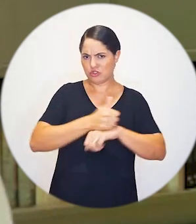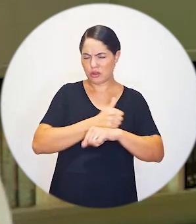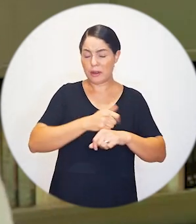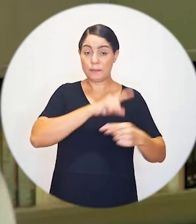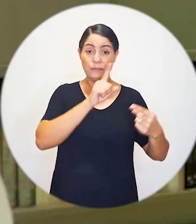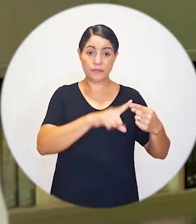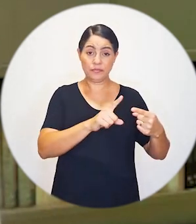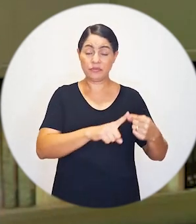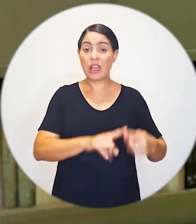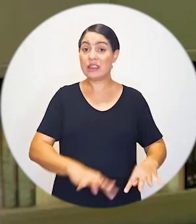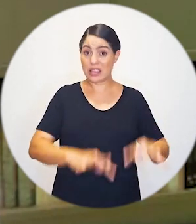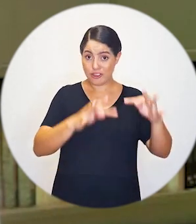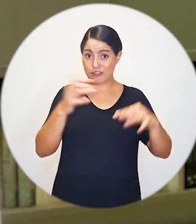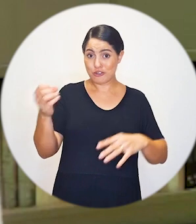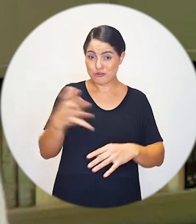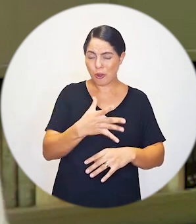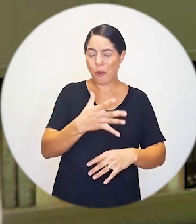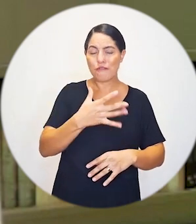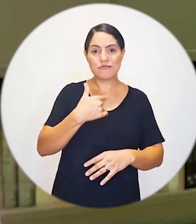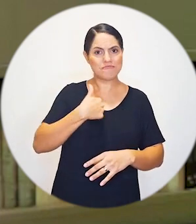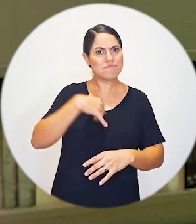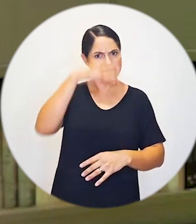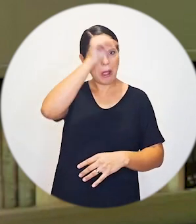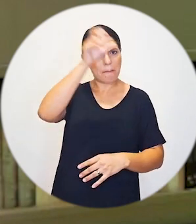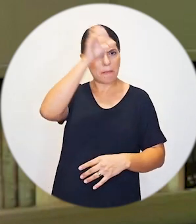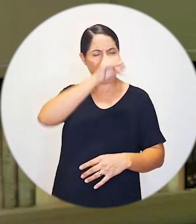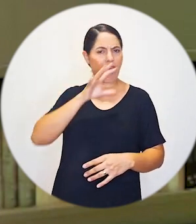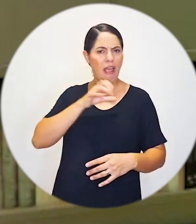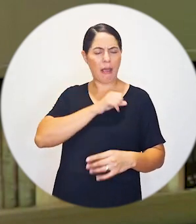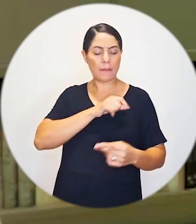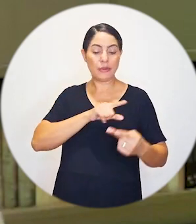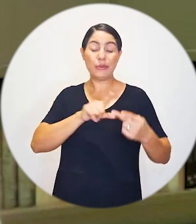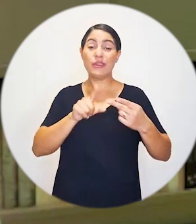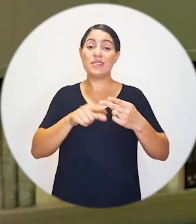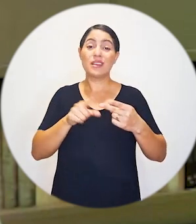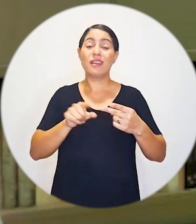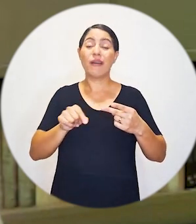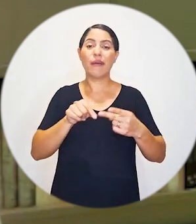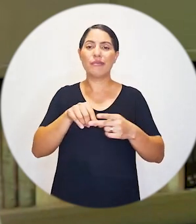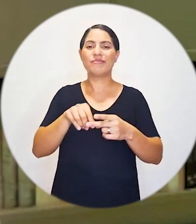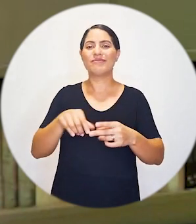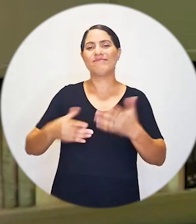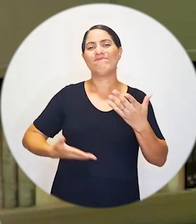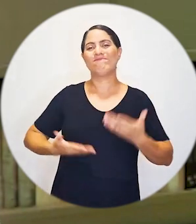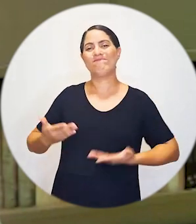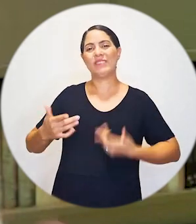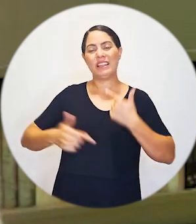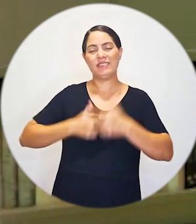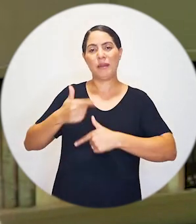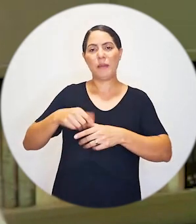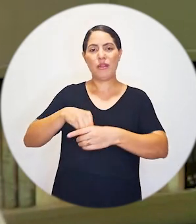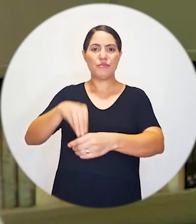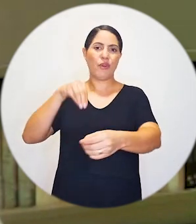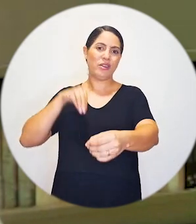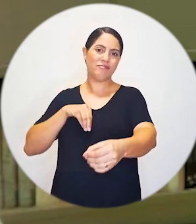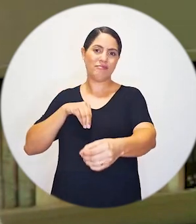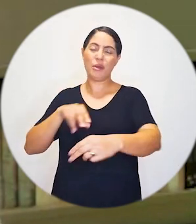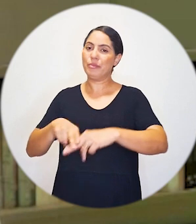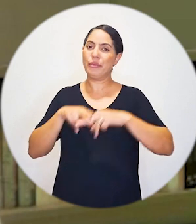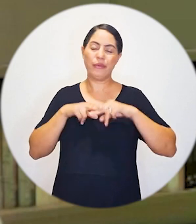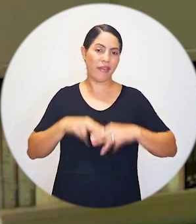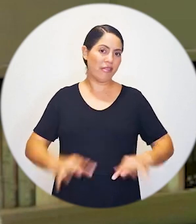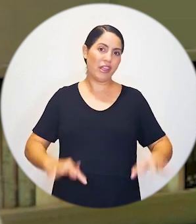afinidade com as novas tecnologias e aquele que está fora do mercado, não é? A inteligência artificial chega de